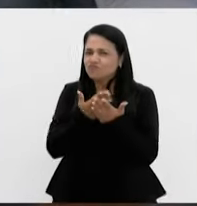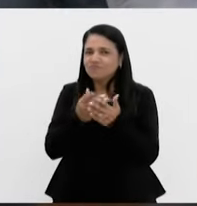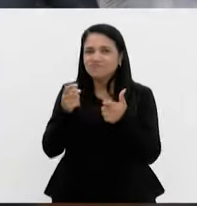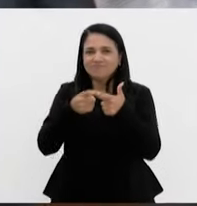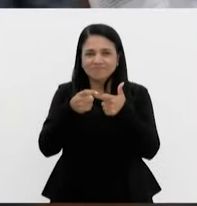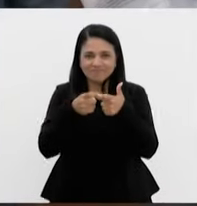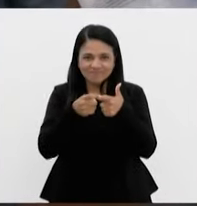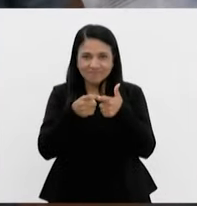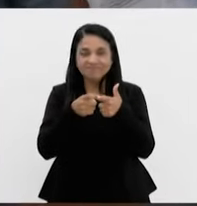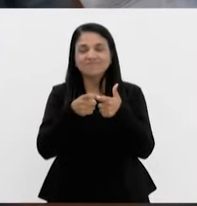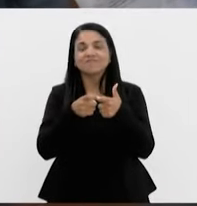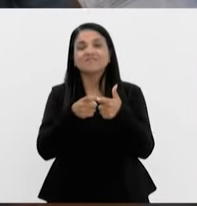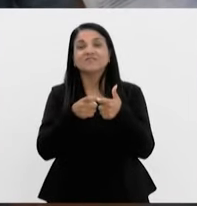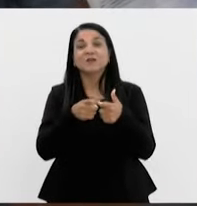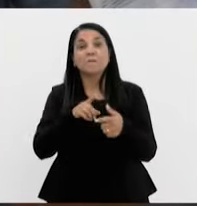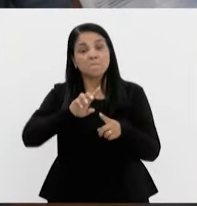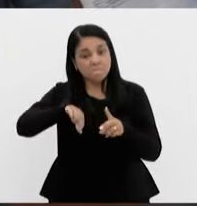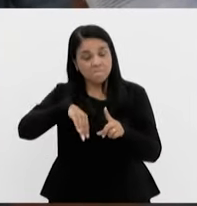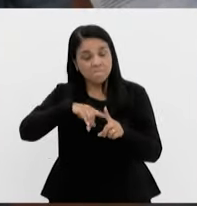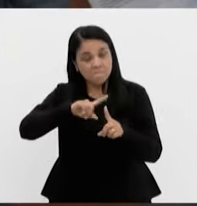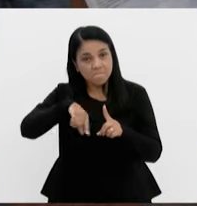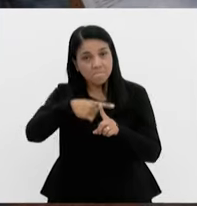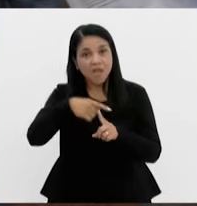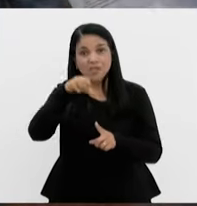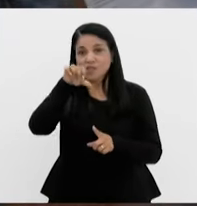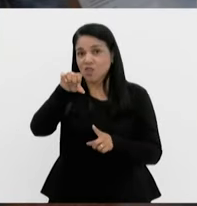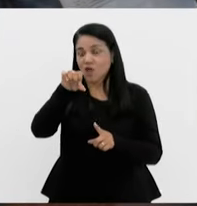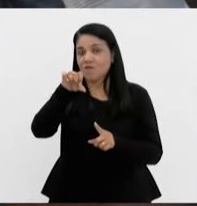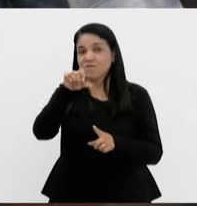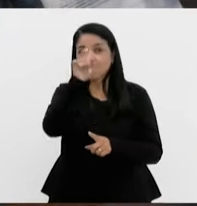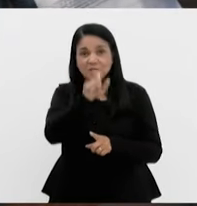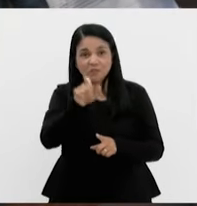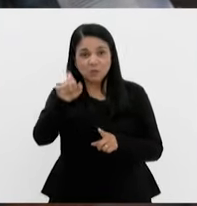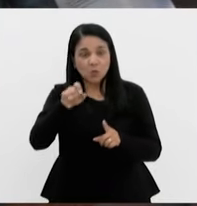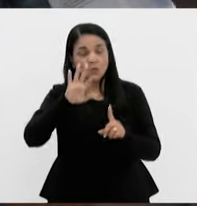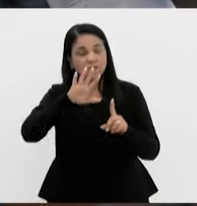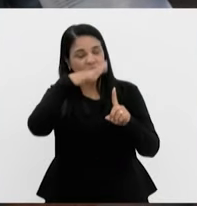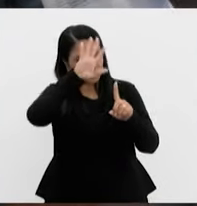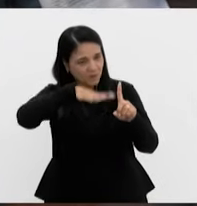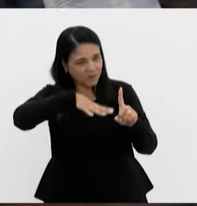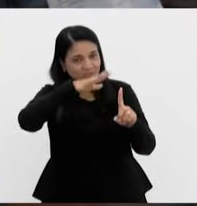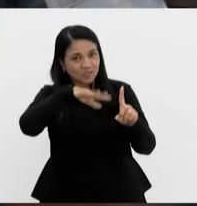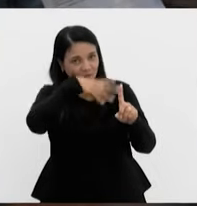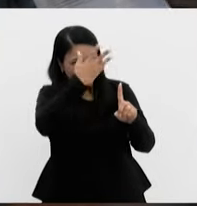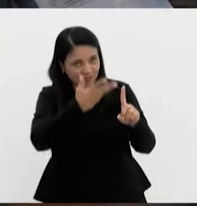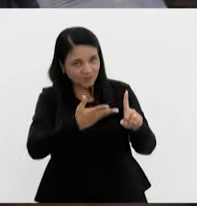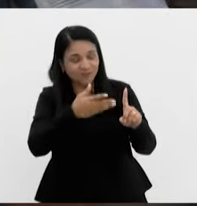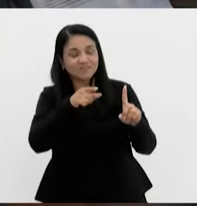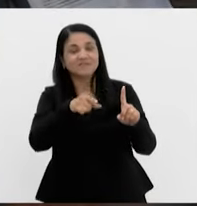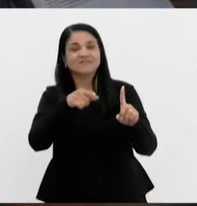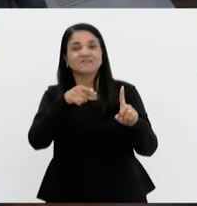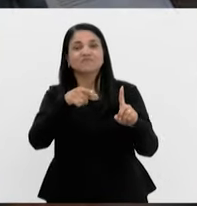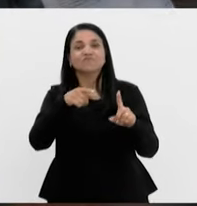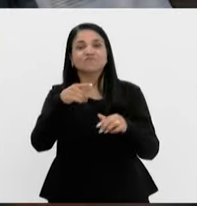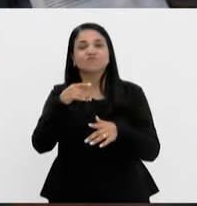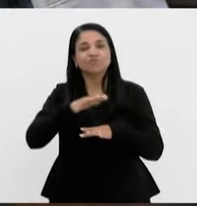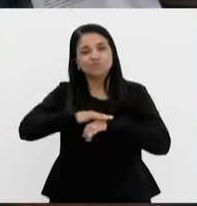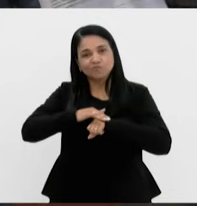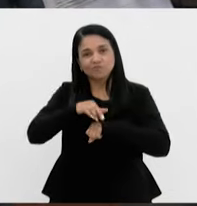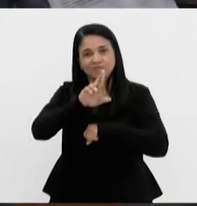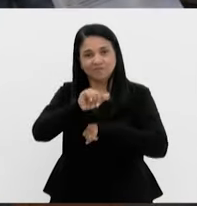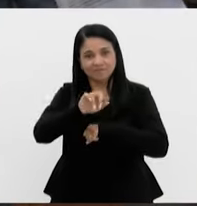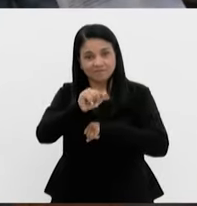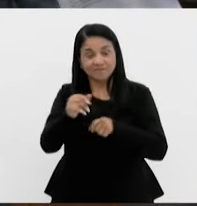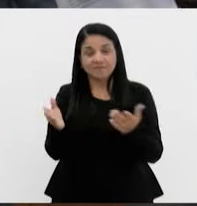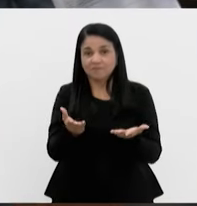homenageamos mais nove nove pessoas com doenças raras seus familiares e hoje nós fizemos uma coisa importante que